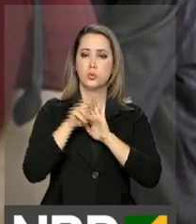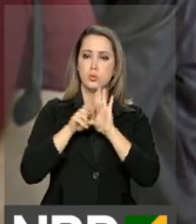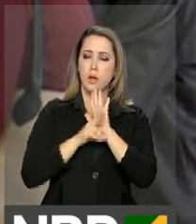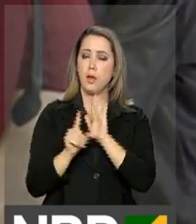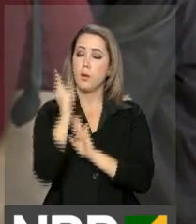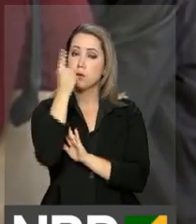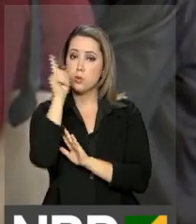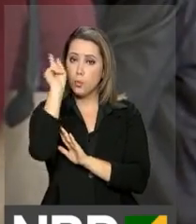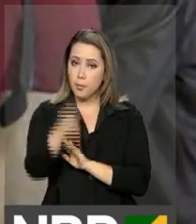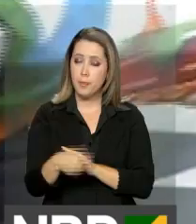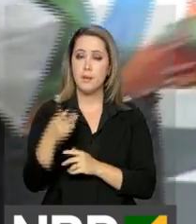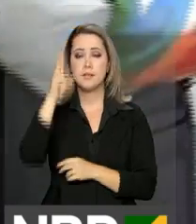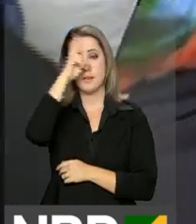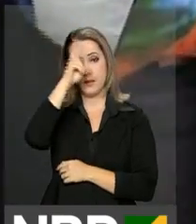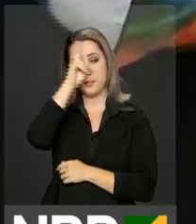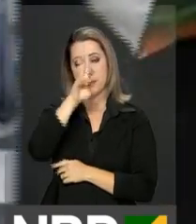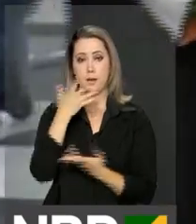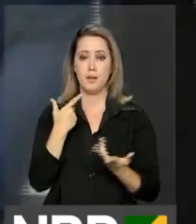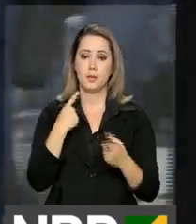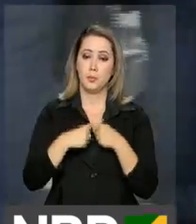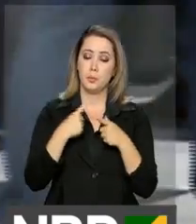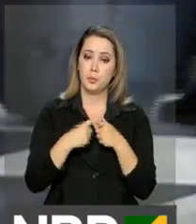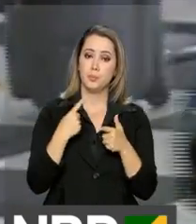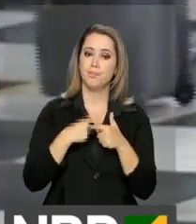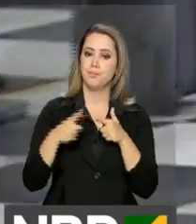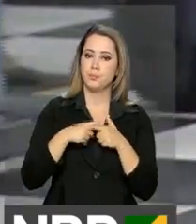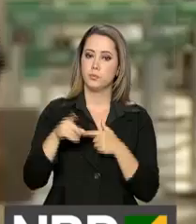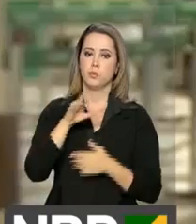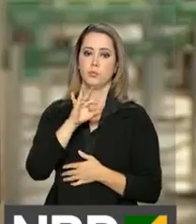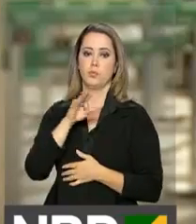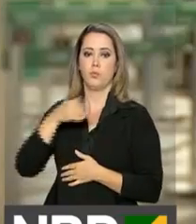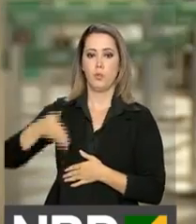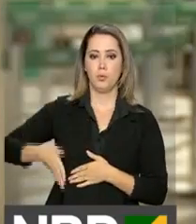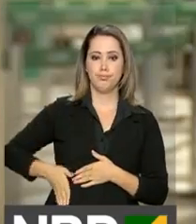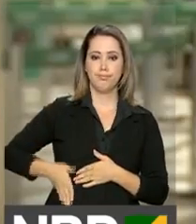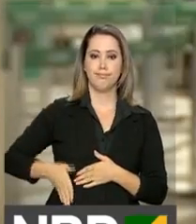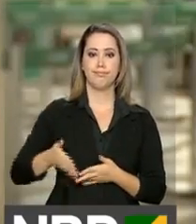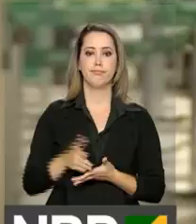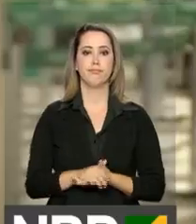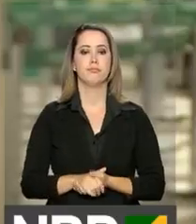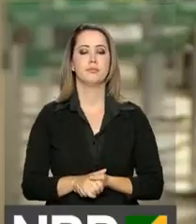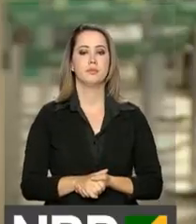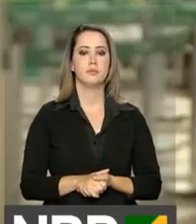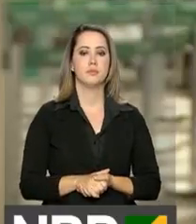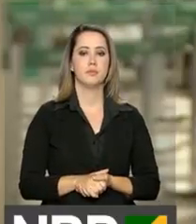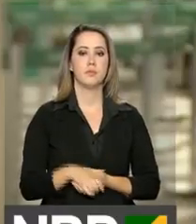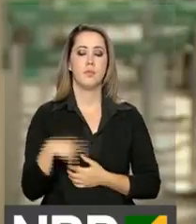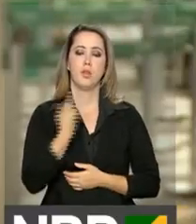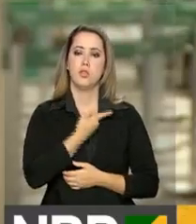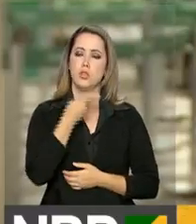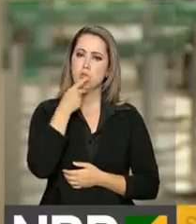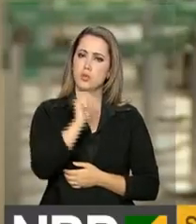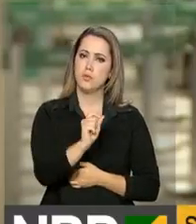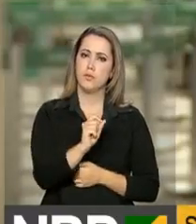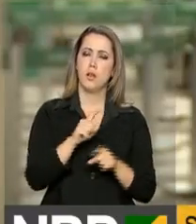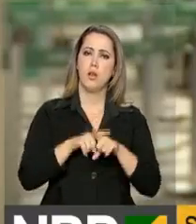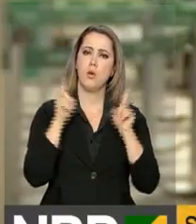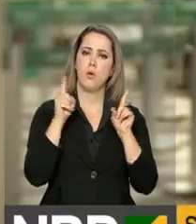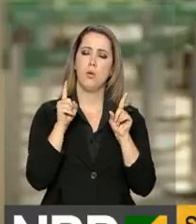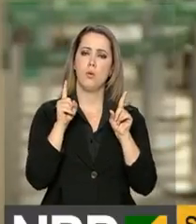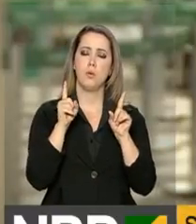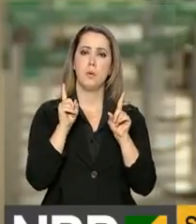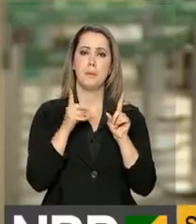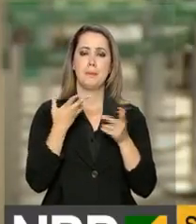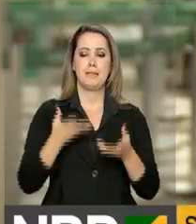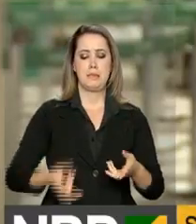uma delas sempre é mais lembrada por mexer no bolso dos passageiros a gente não se aprofundou totalmente mas a questão de de